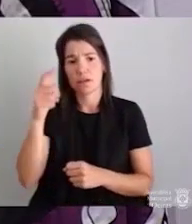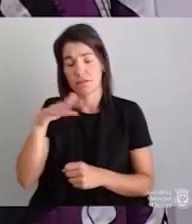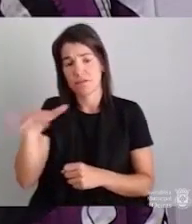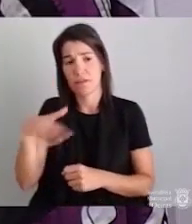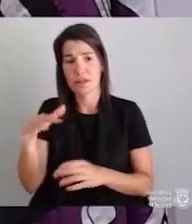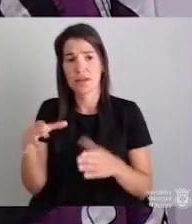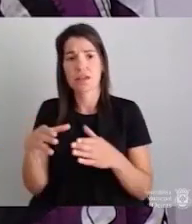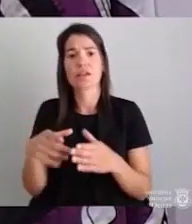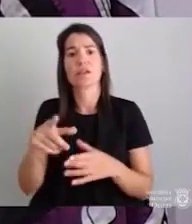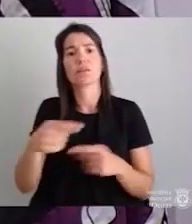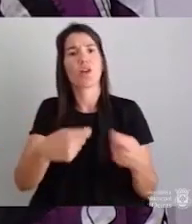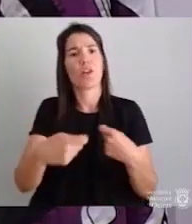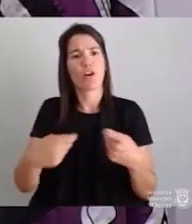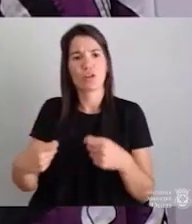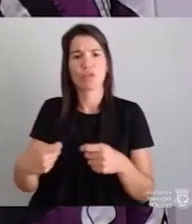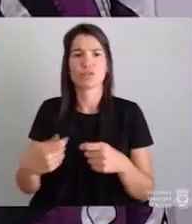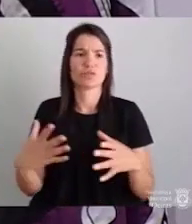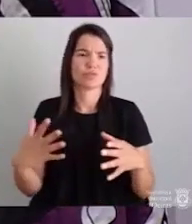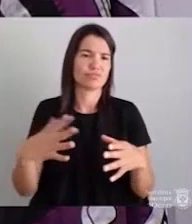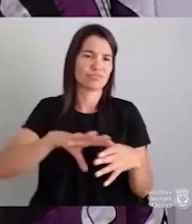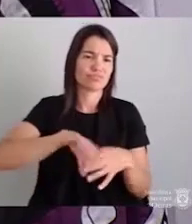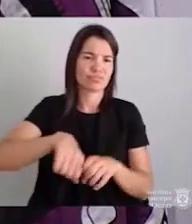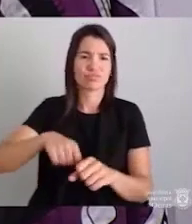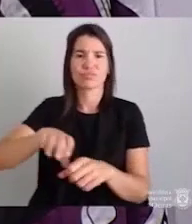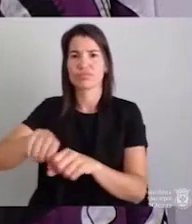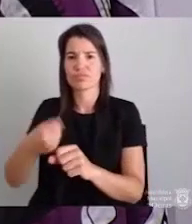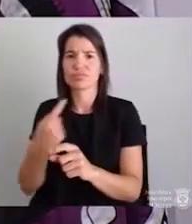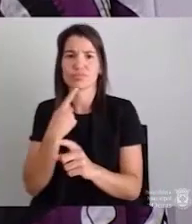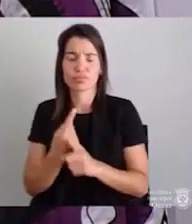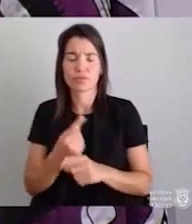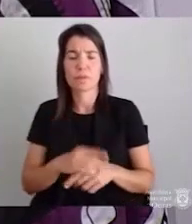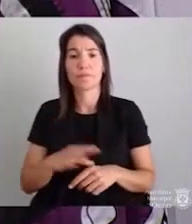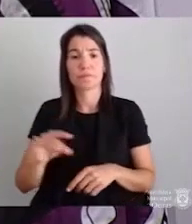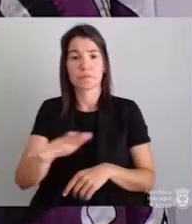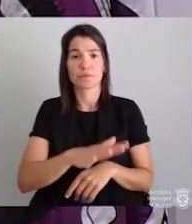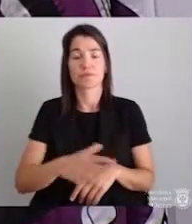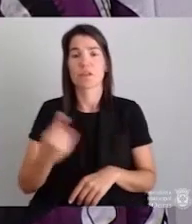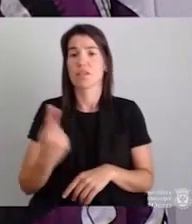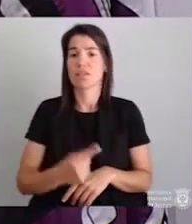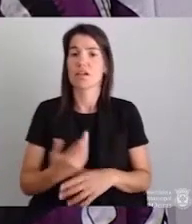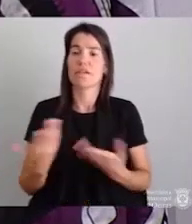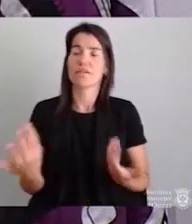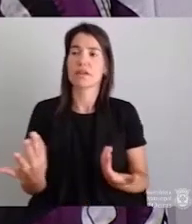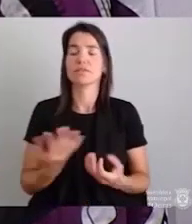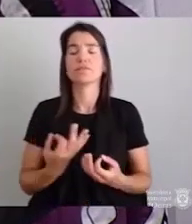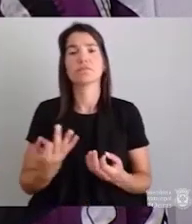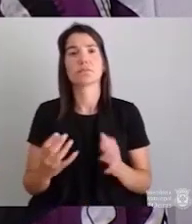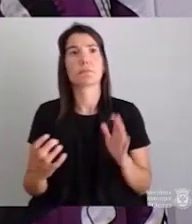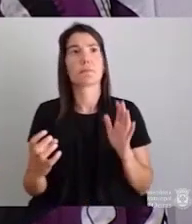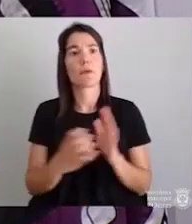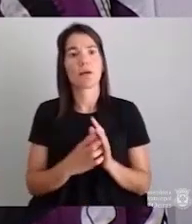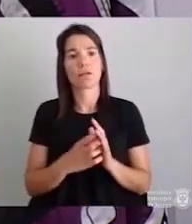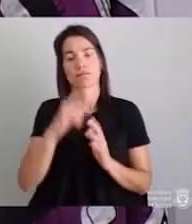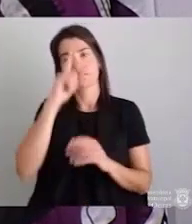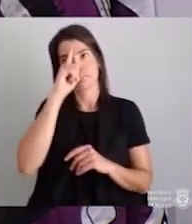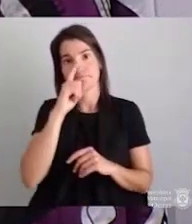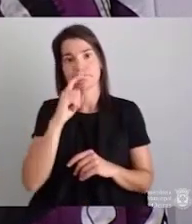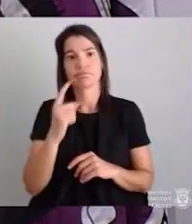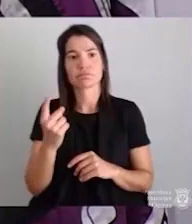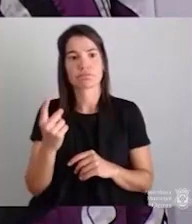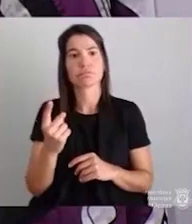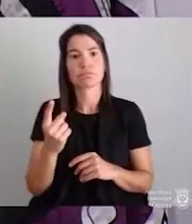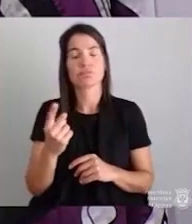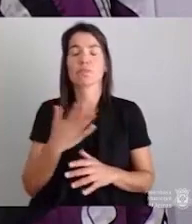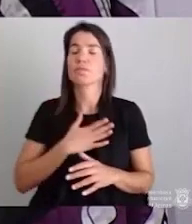ao comércio local um território que deverá expressar simbolicamente a memória do que não queremos que